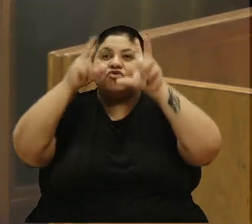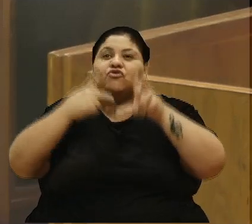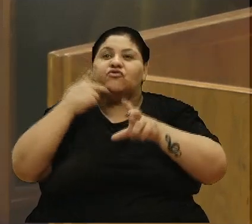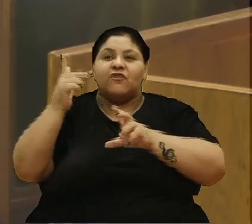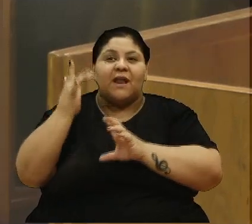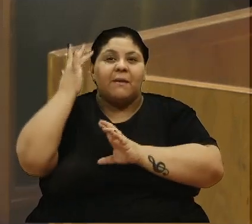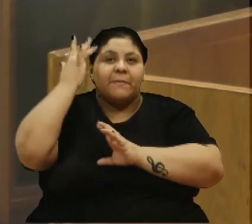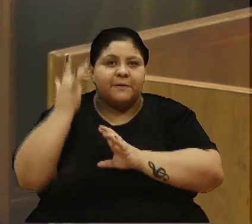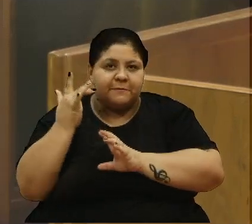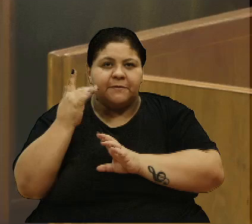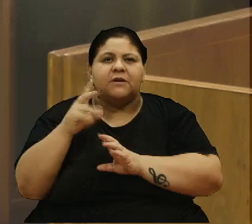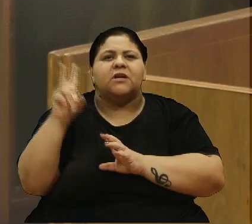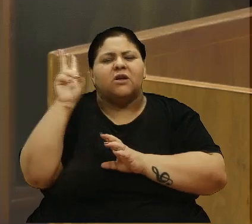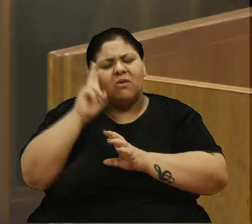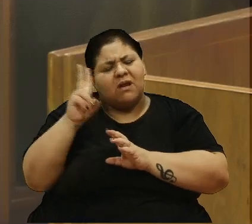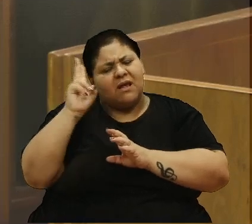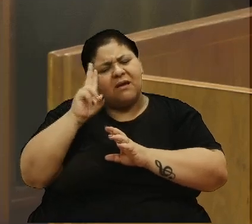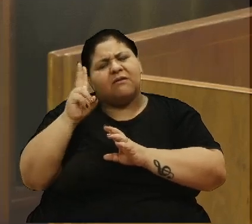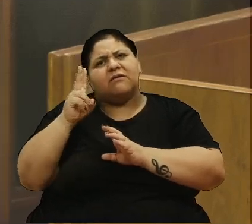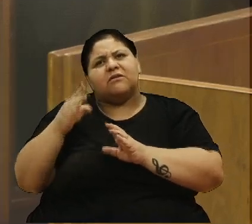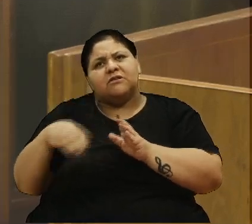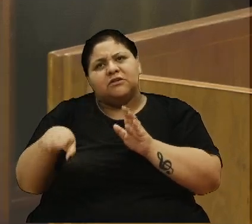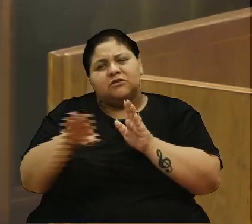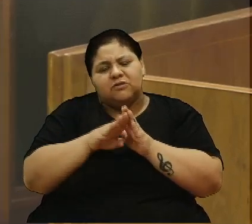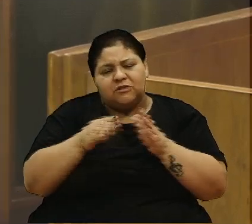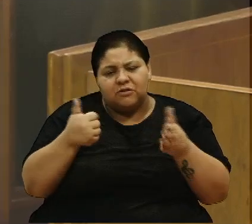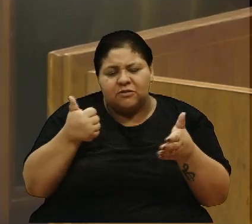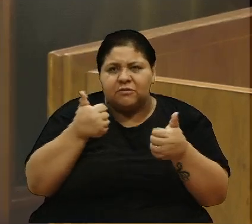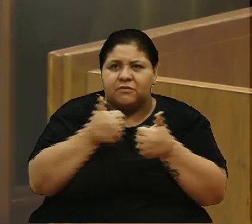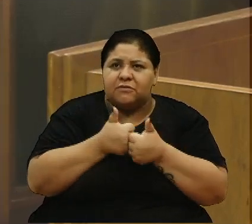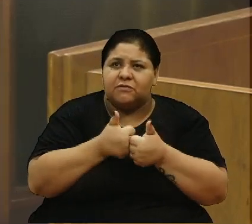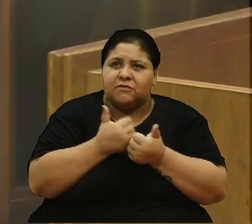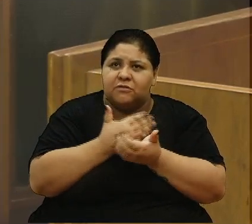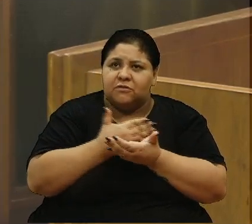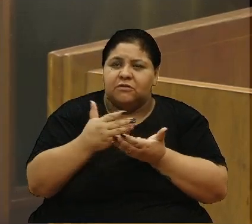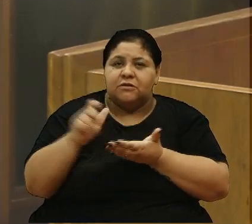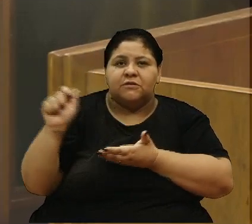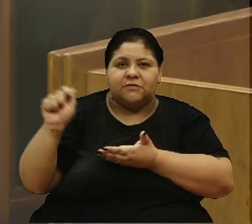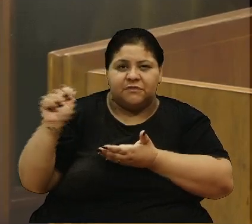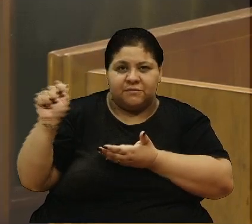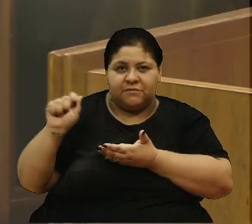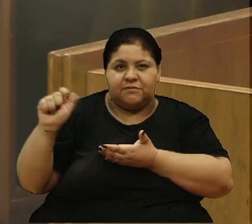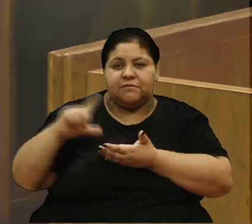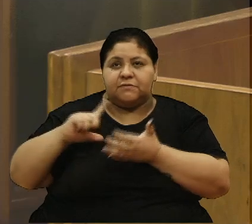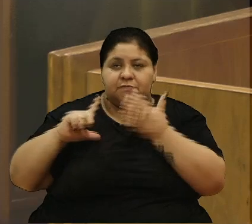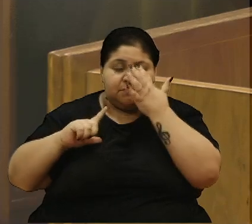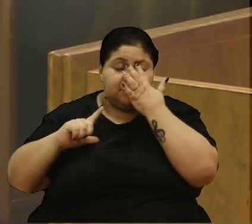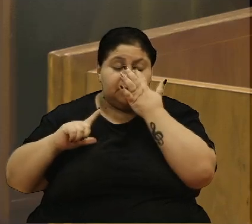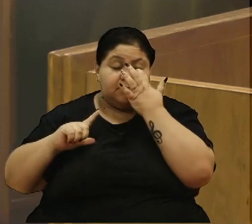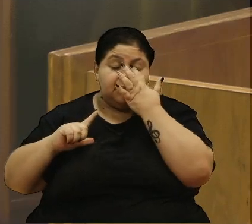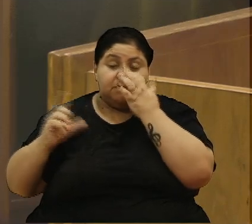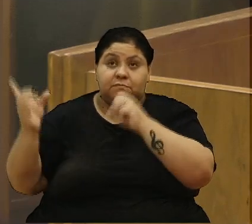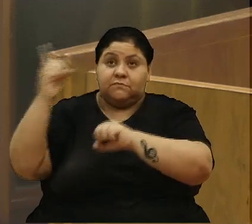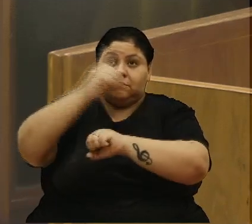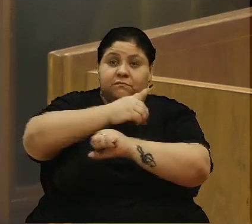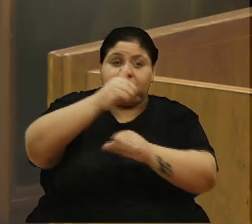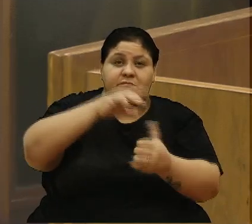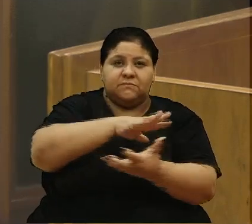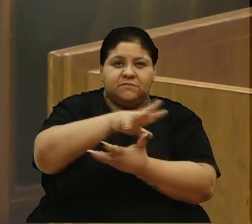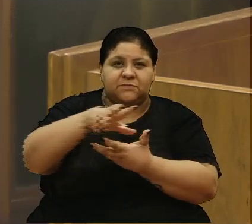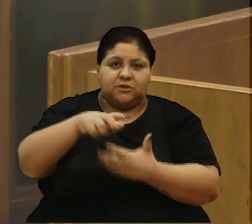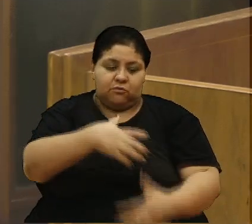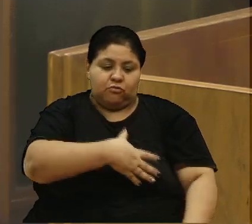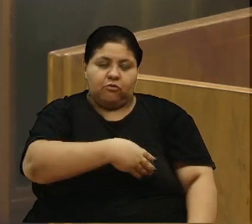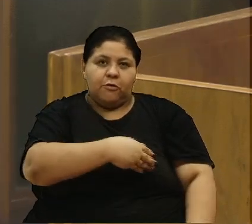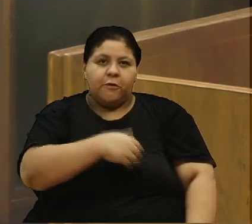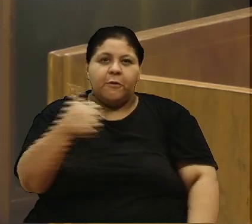lembro todos os anos, quando chegava pertinho do início de agosto, que a gente tem ali o Dia Mundial da Amamentação,